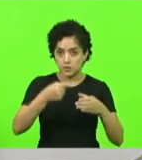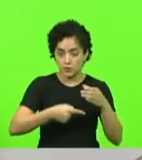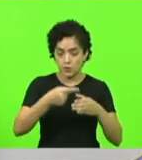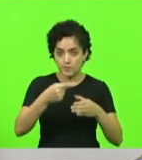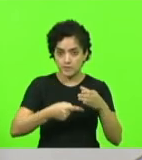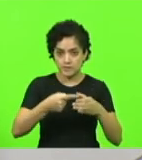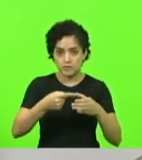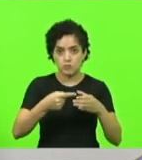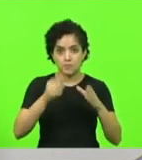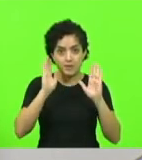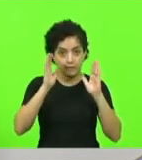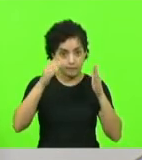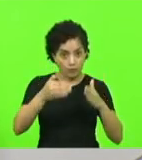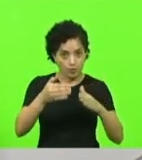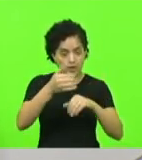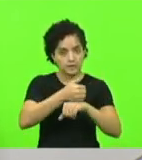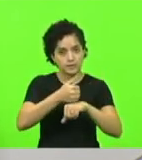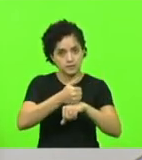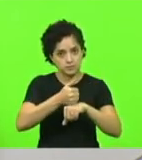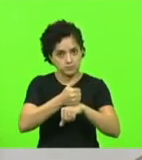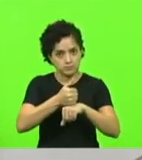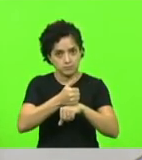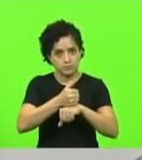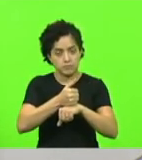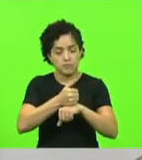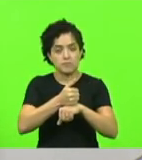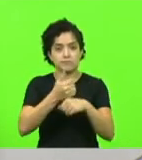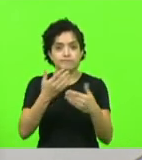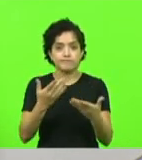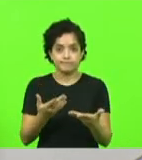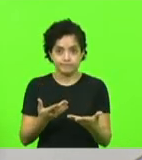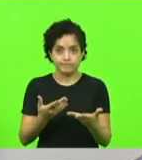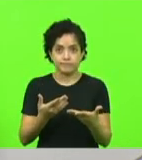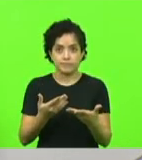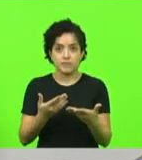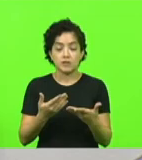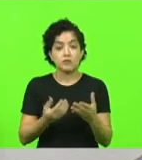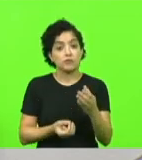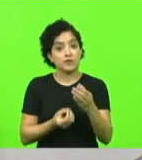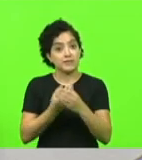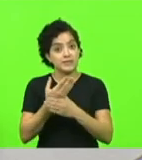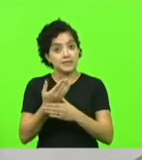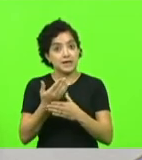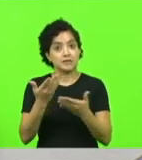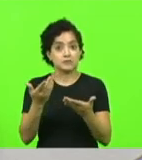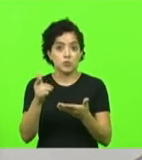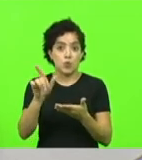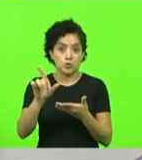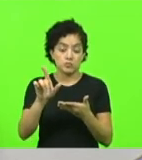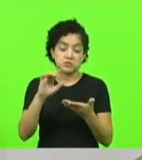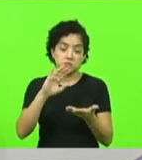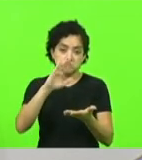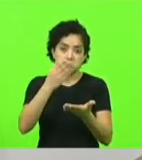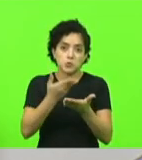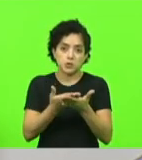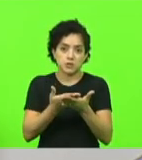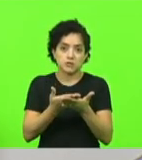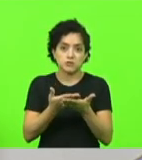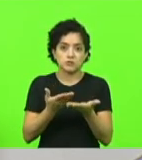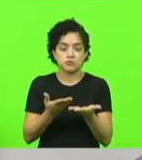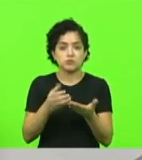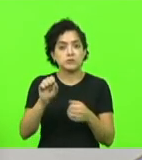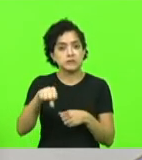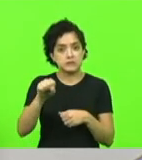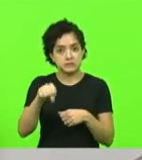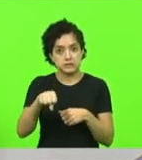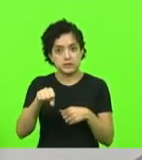das carreiras. Se foi criada uma segunda comissão depois da nossa, eu acredito que vem. A dúvida é, claro,